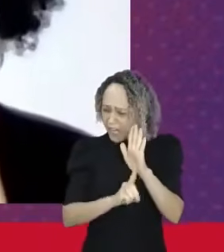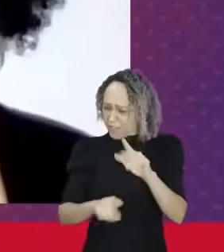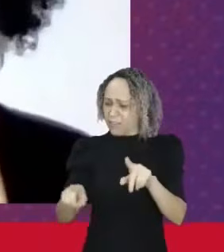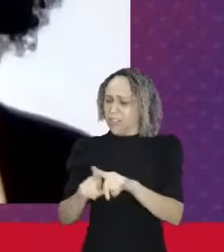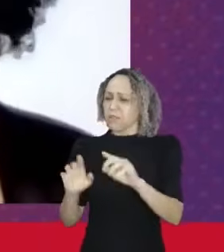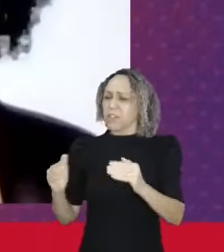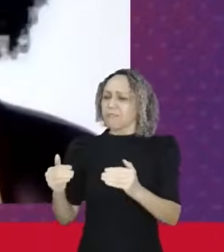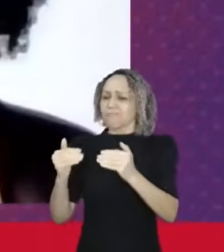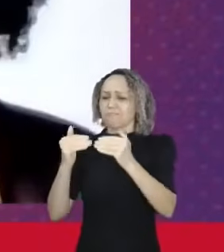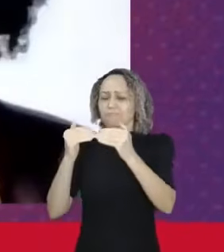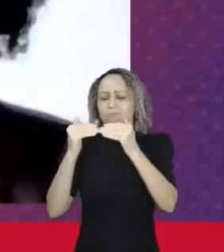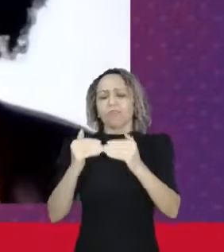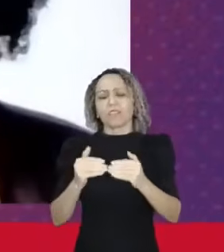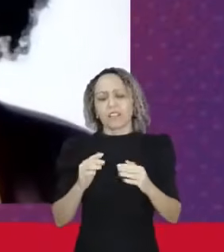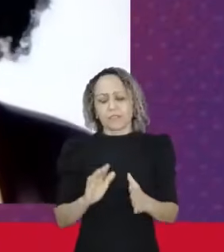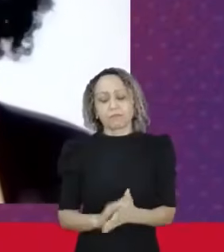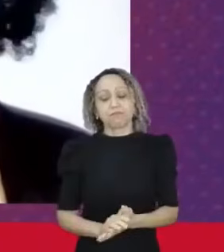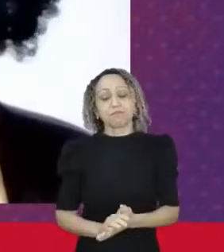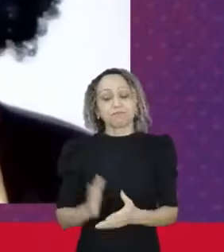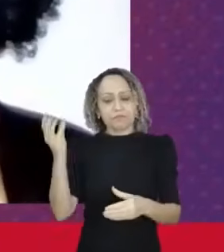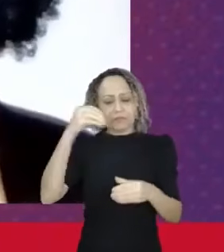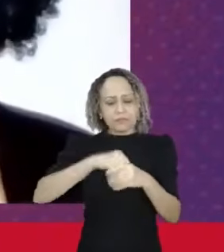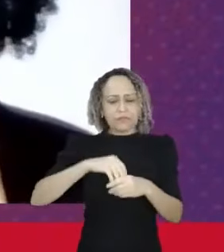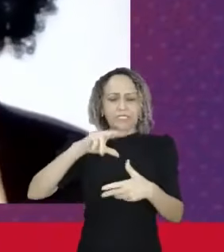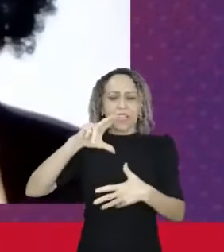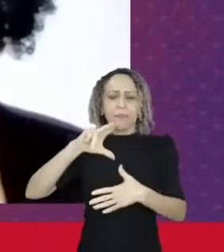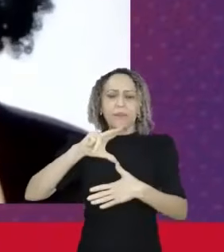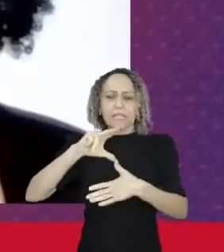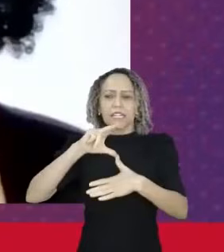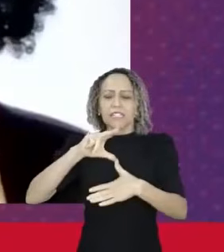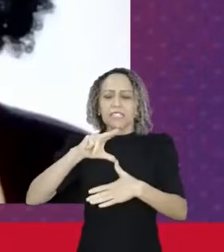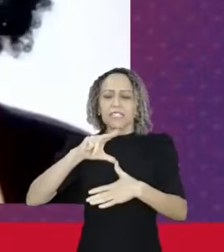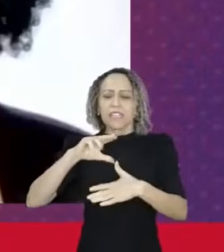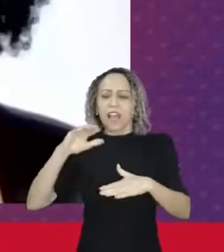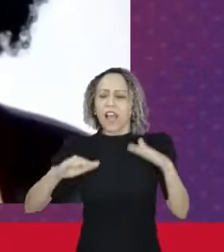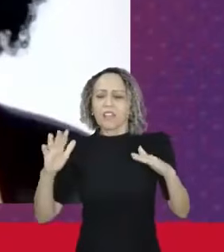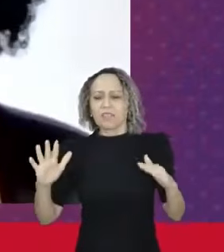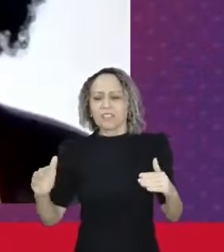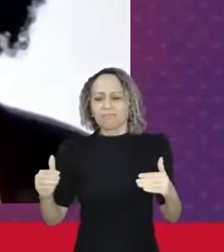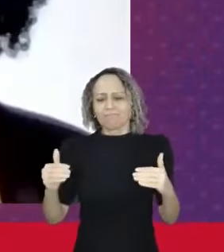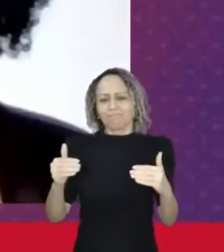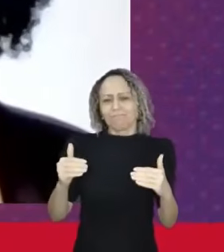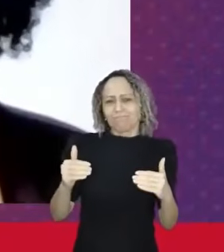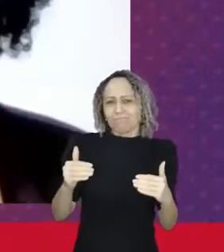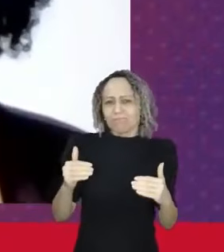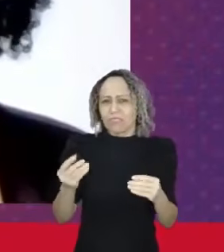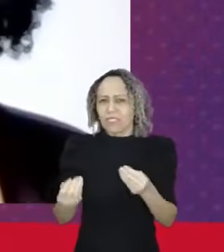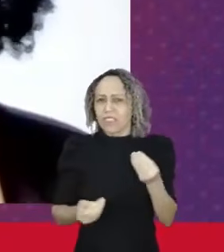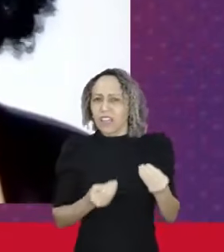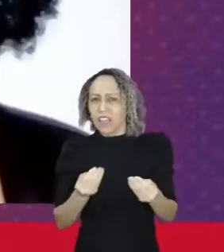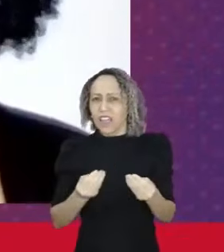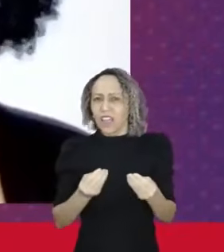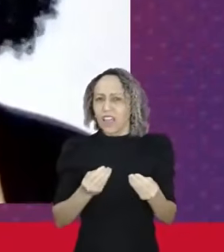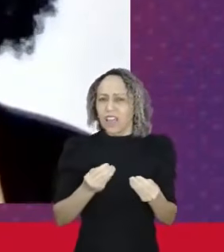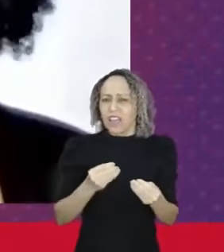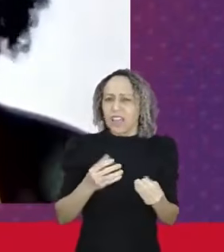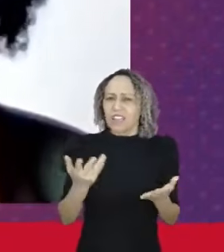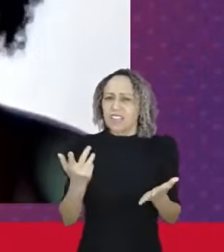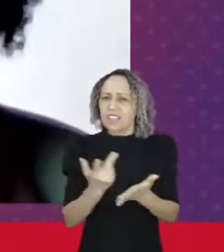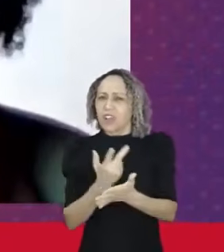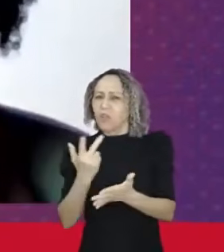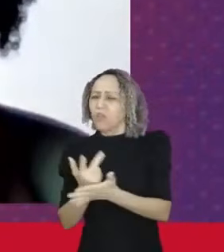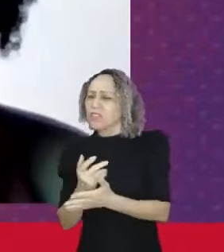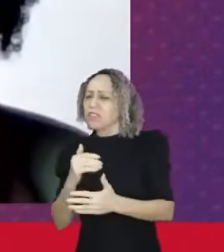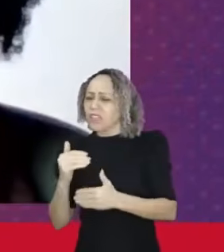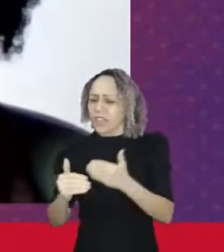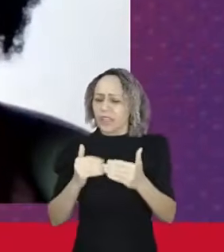América Latina, muitas vezes em sintonia com esses processos que são mais relatados a partir